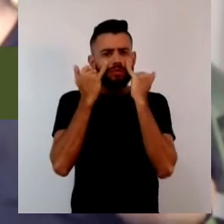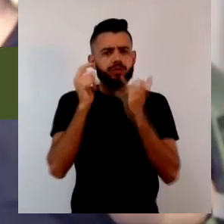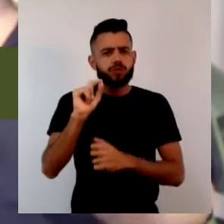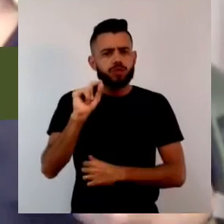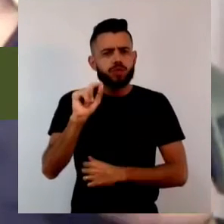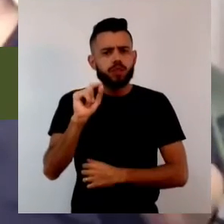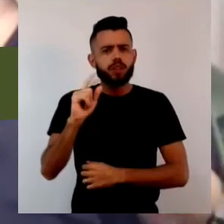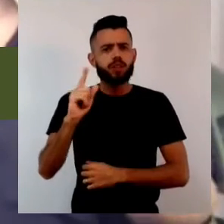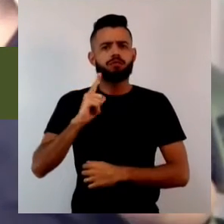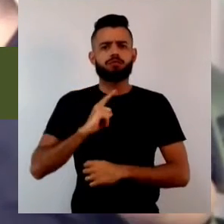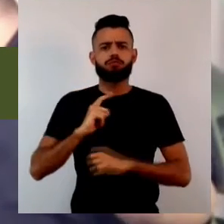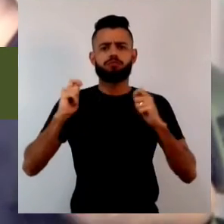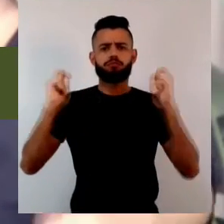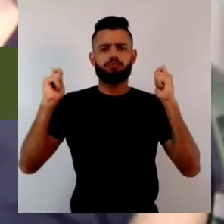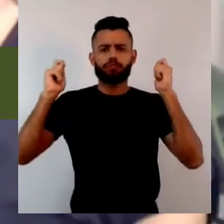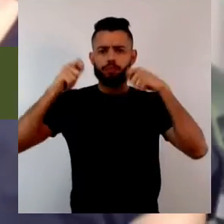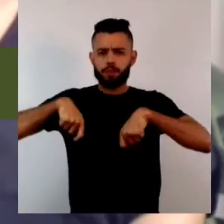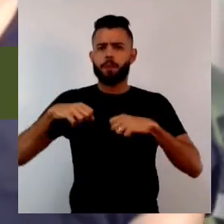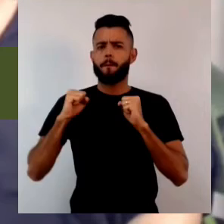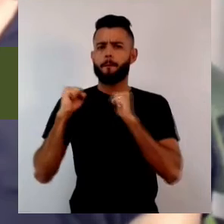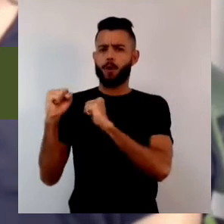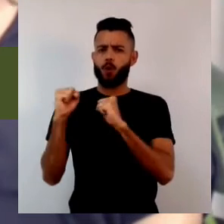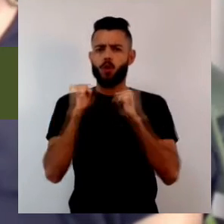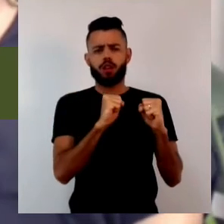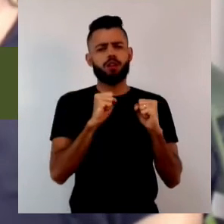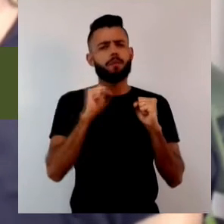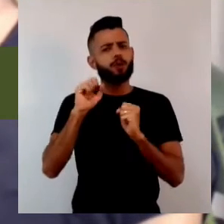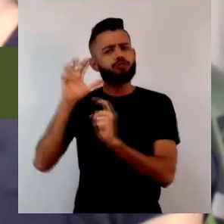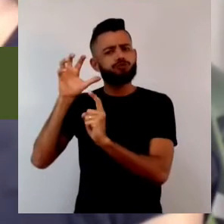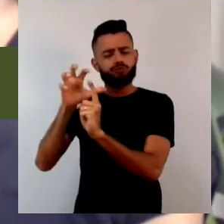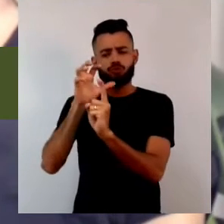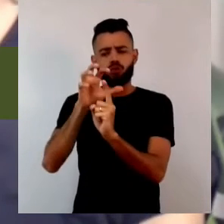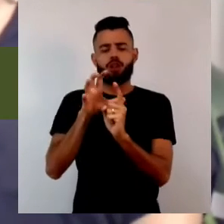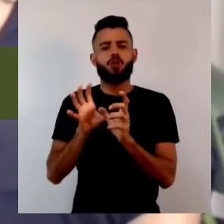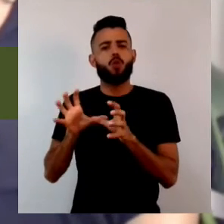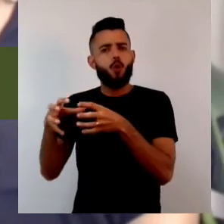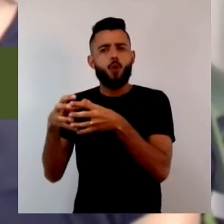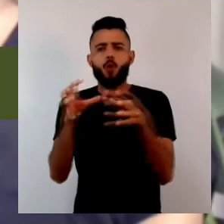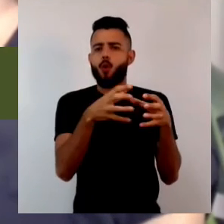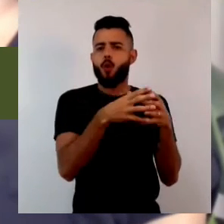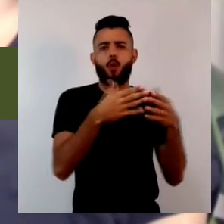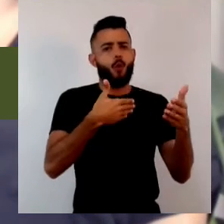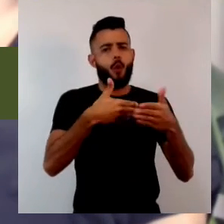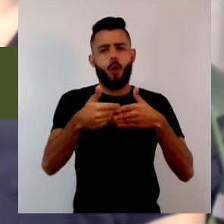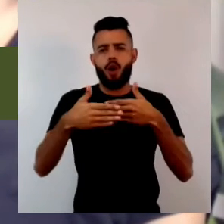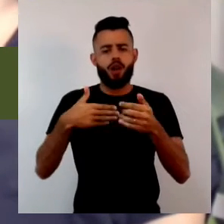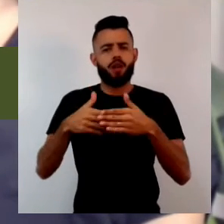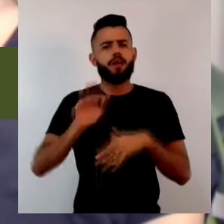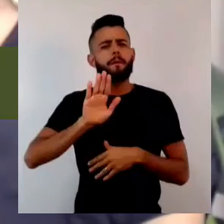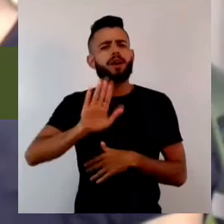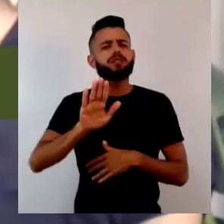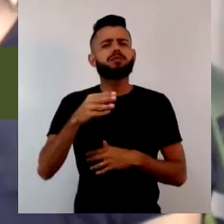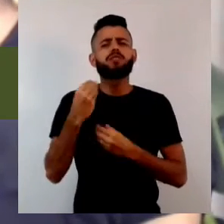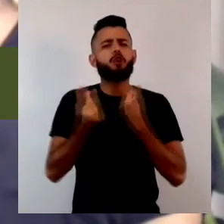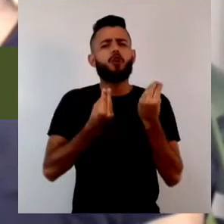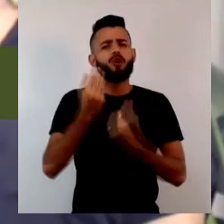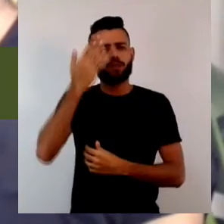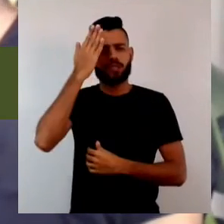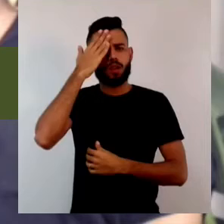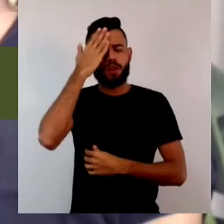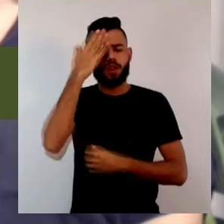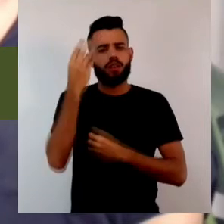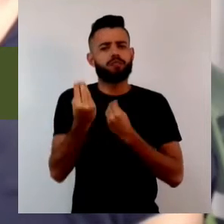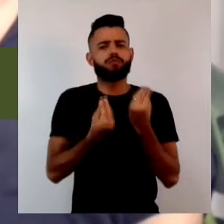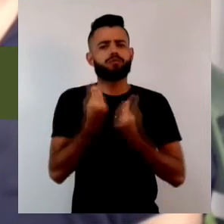e qualquer comunidade. Mas como saber quando e como utilizar a informação para fortalecer